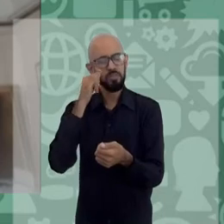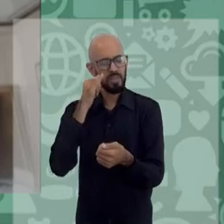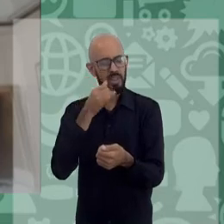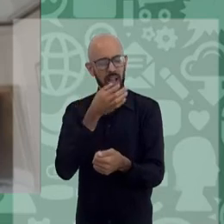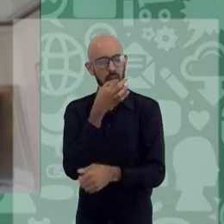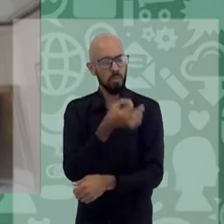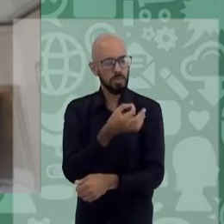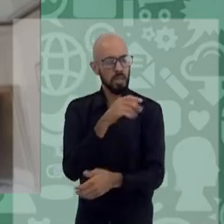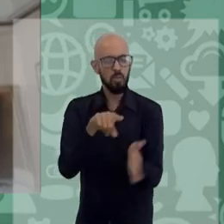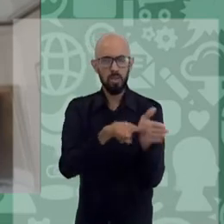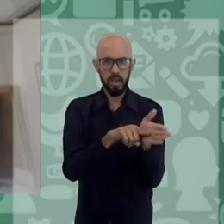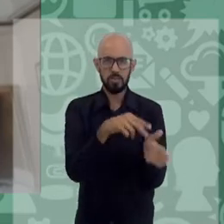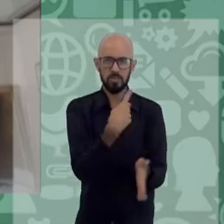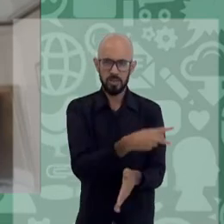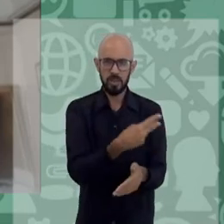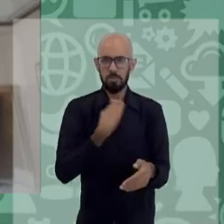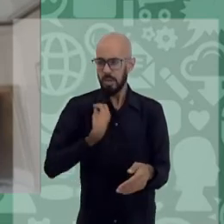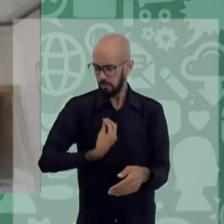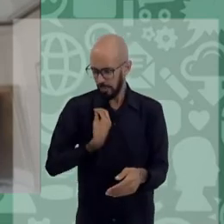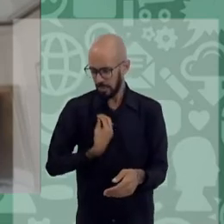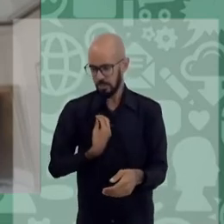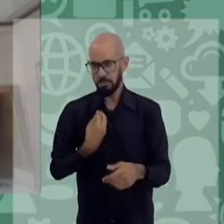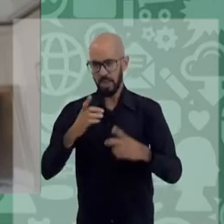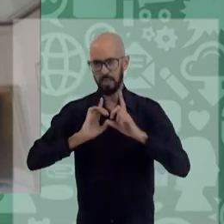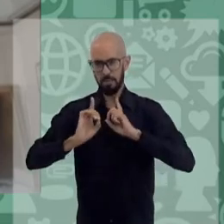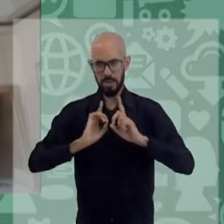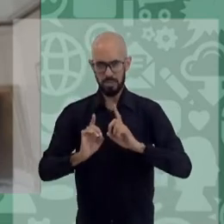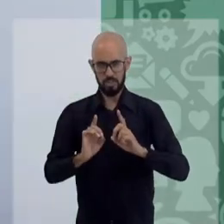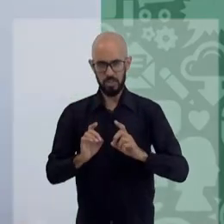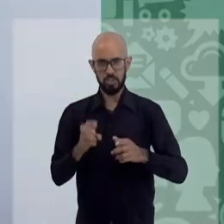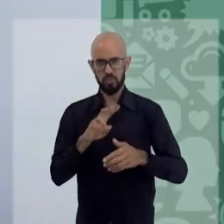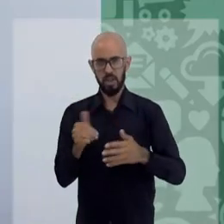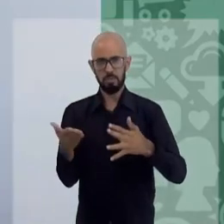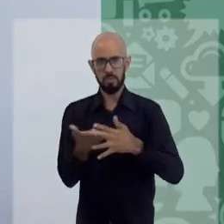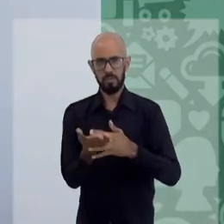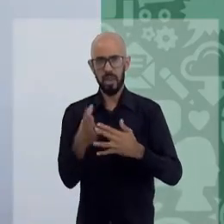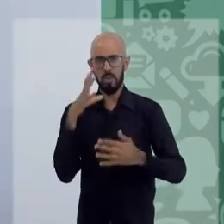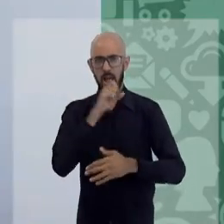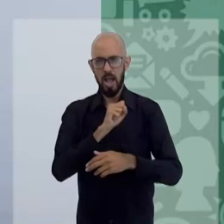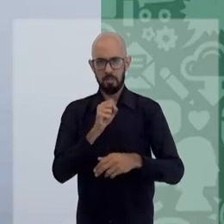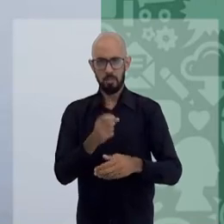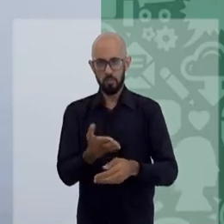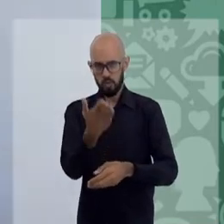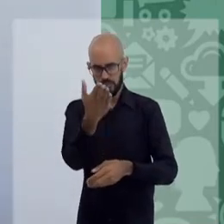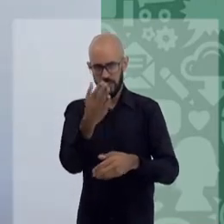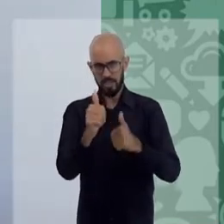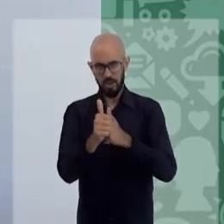ser criticado, para fazer parte desse ambiente de debate. A gente vai para um intervalo bem